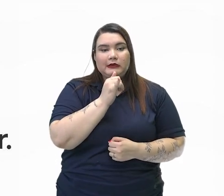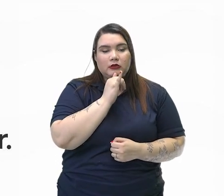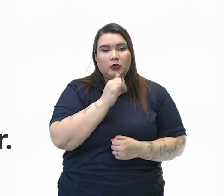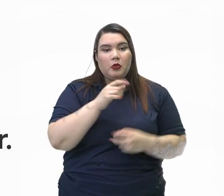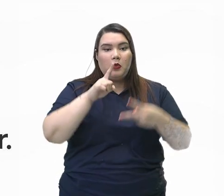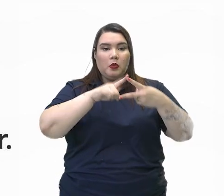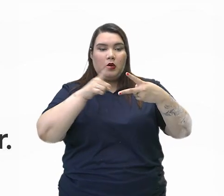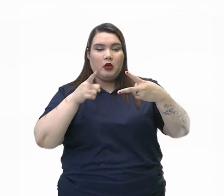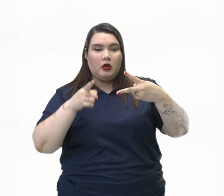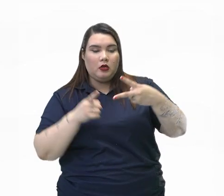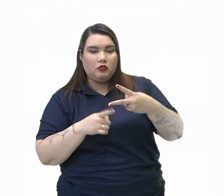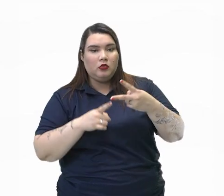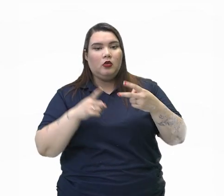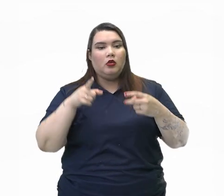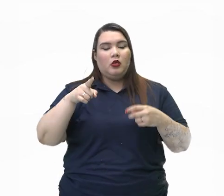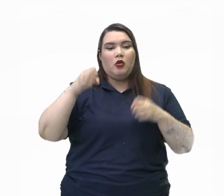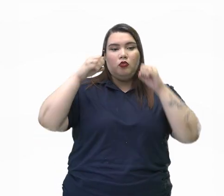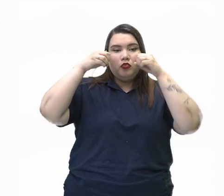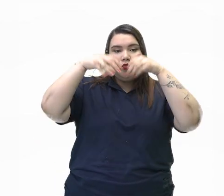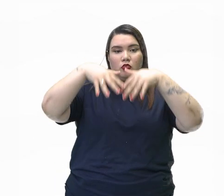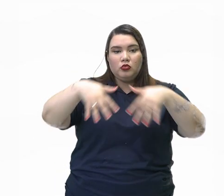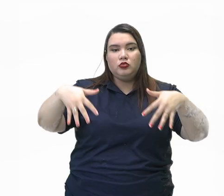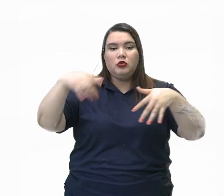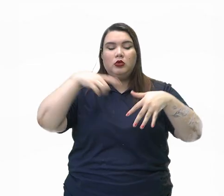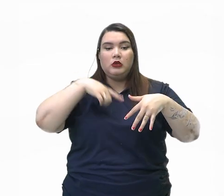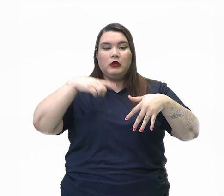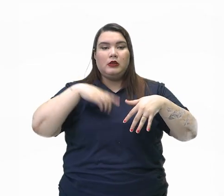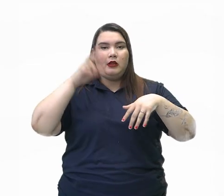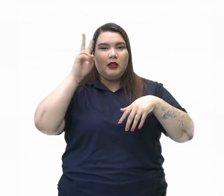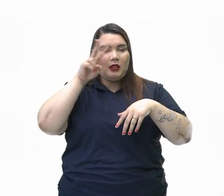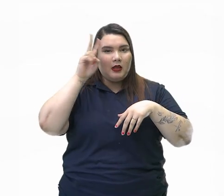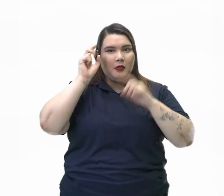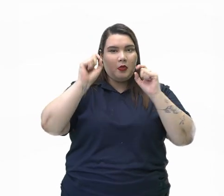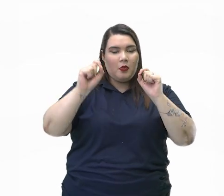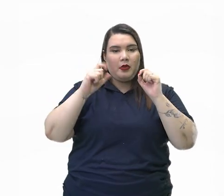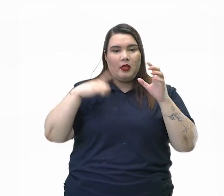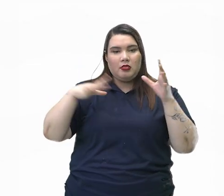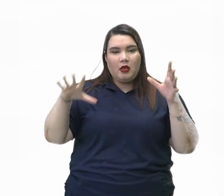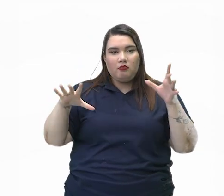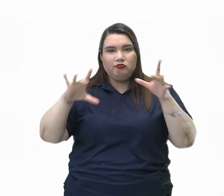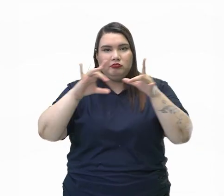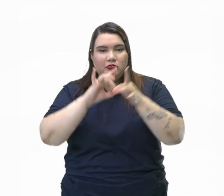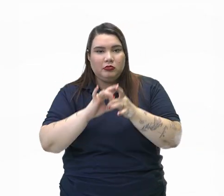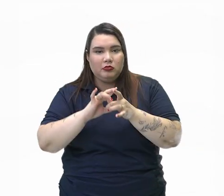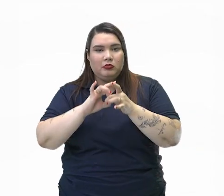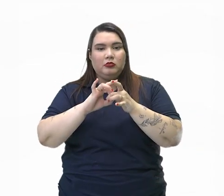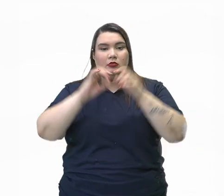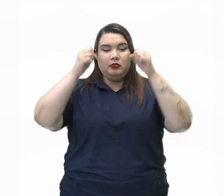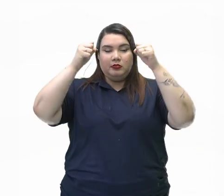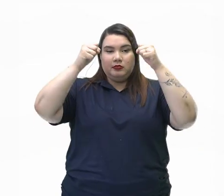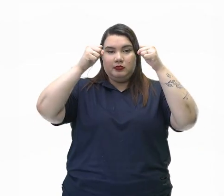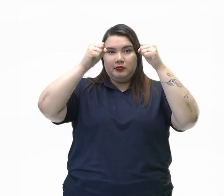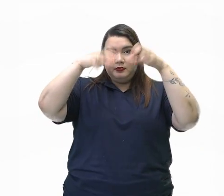por exemplo, o ângulo que os raios de luz fazem ao